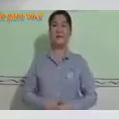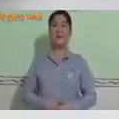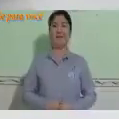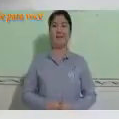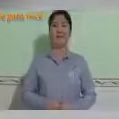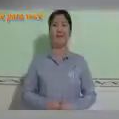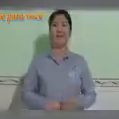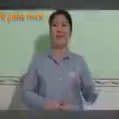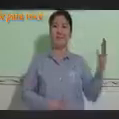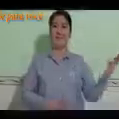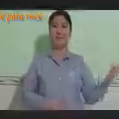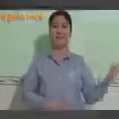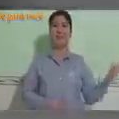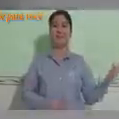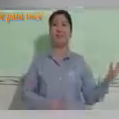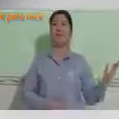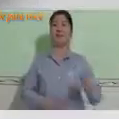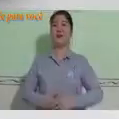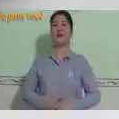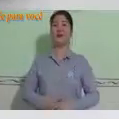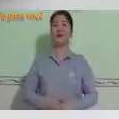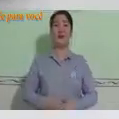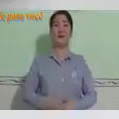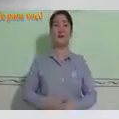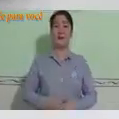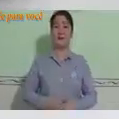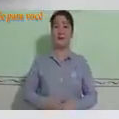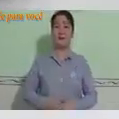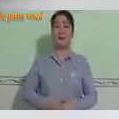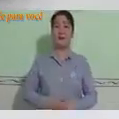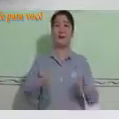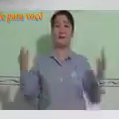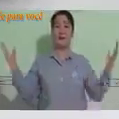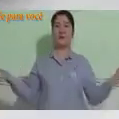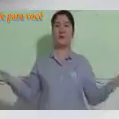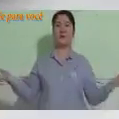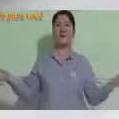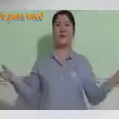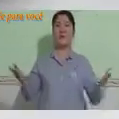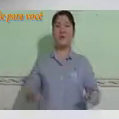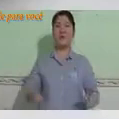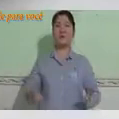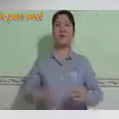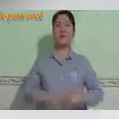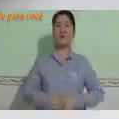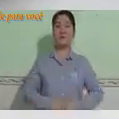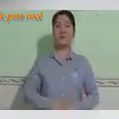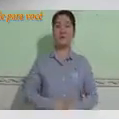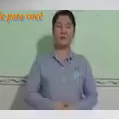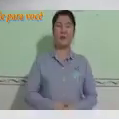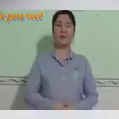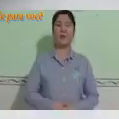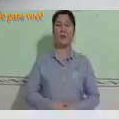em seguida para evitar que surjam outras complicações além da desidratação, vírgula, como hemorragias intestinais e